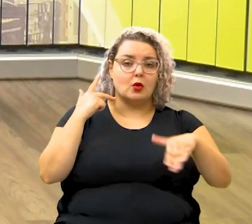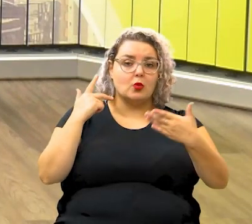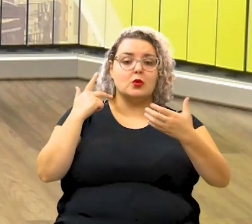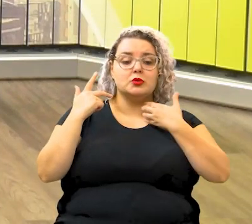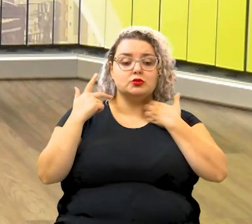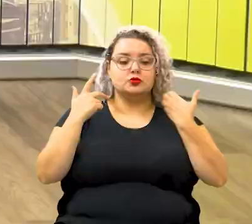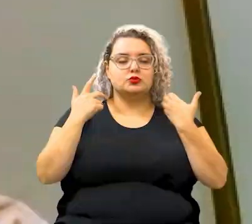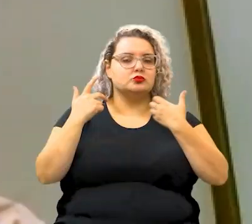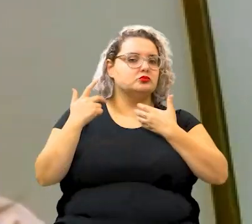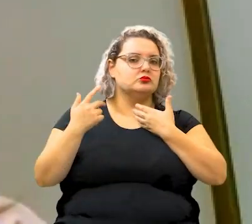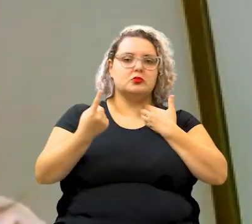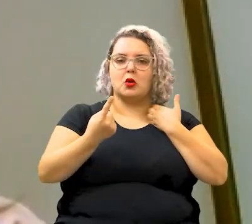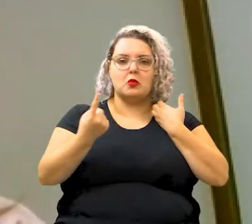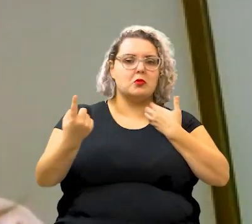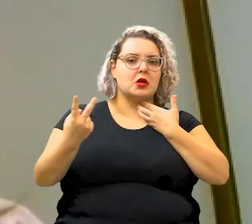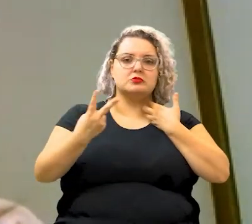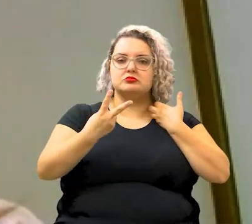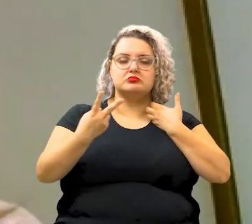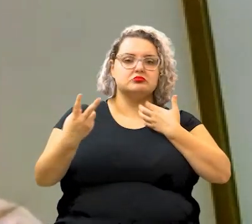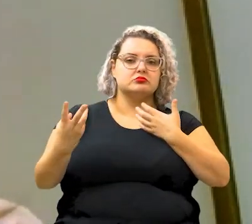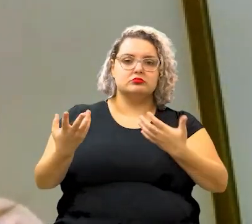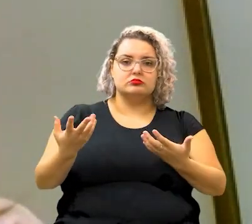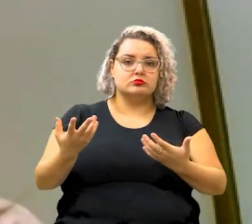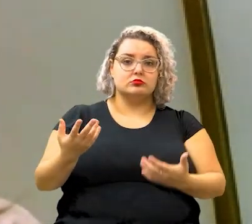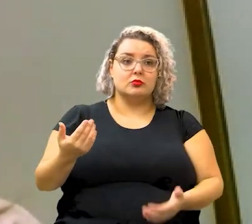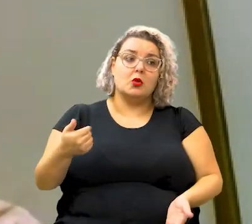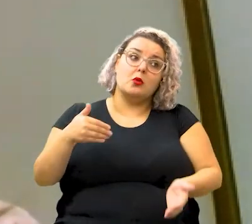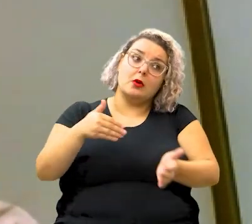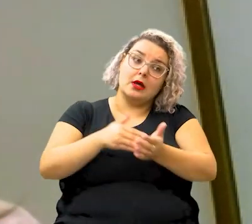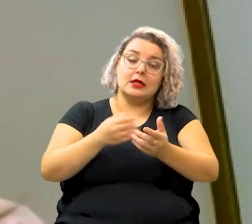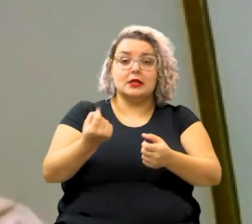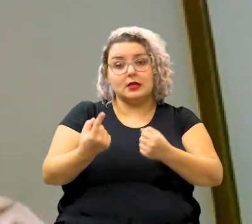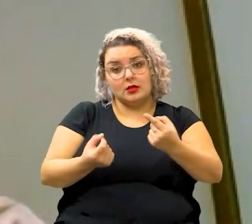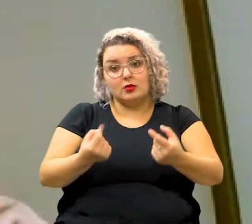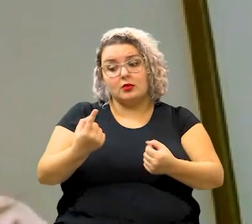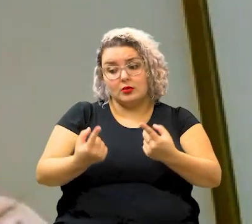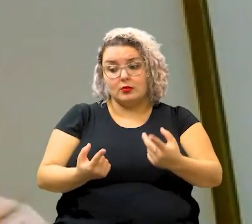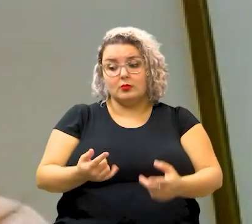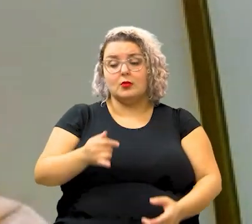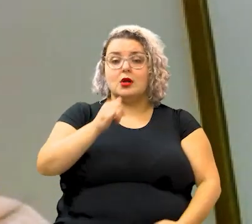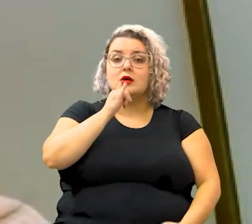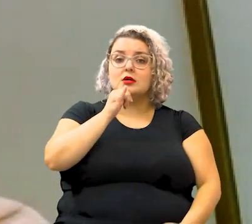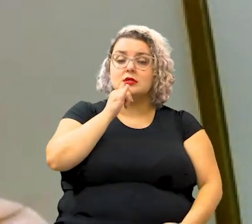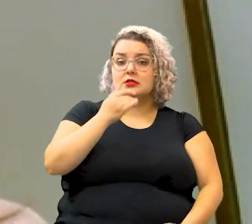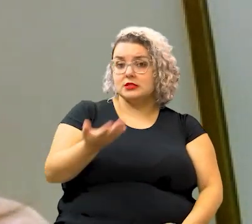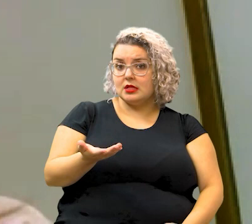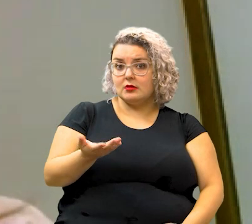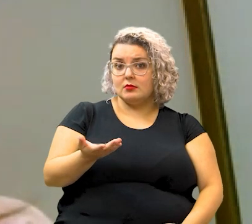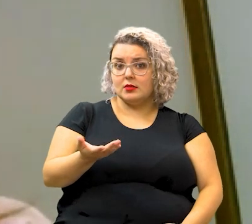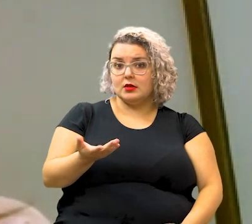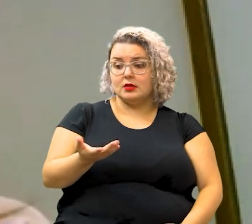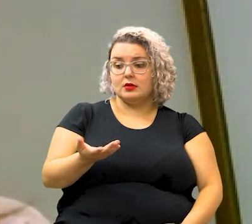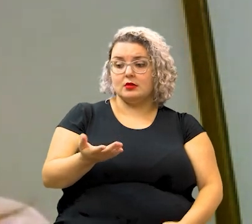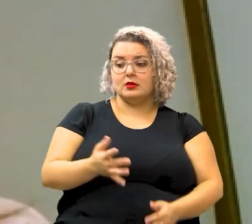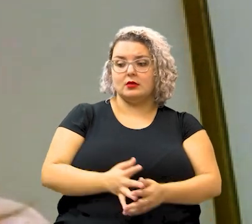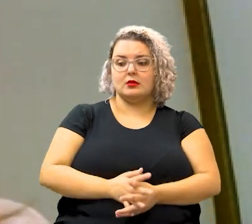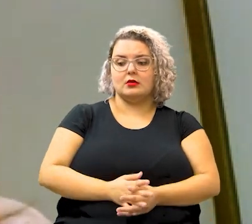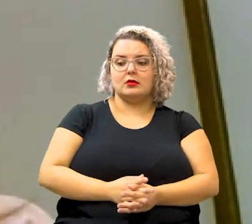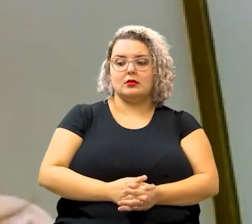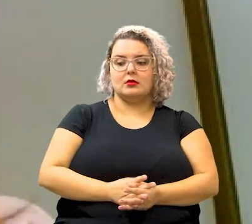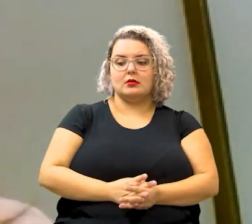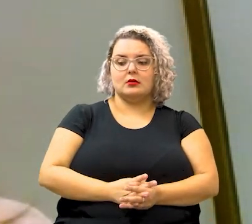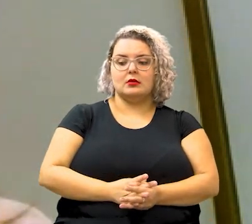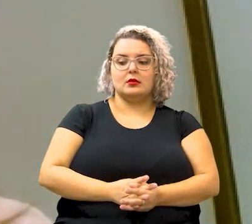gente tira uma, duas por necessidade, ou até em algumas situações, como por exemplo, uma complicação